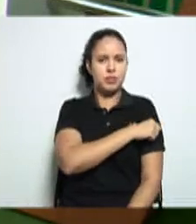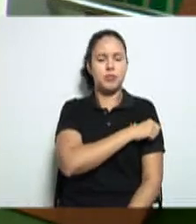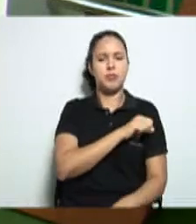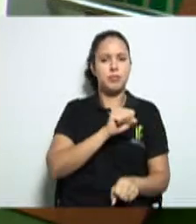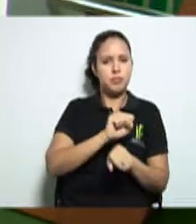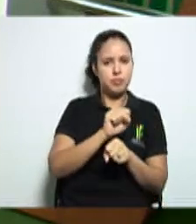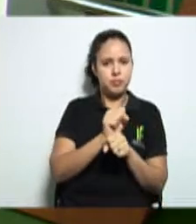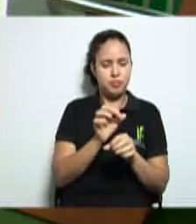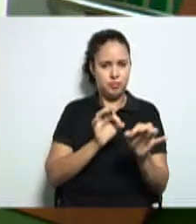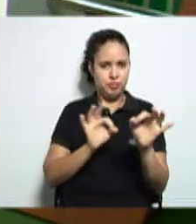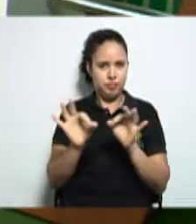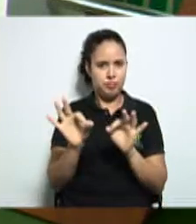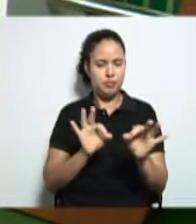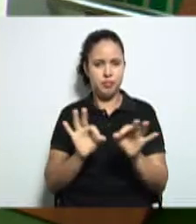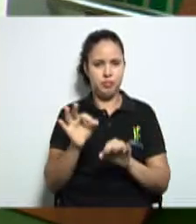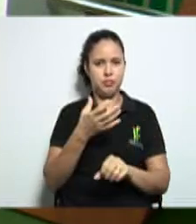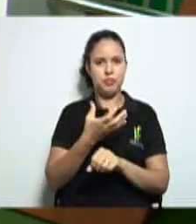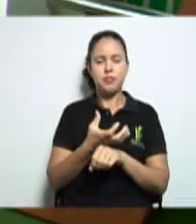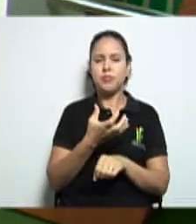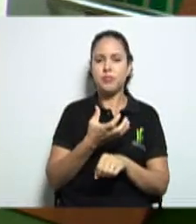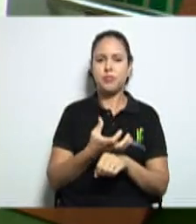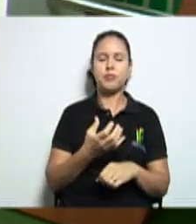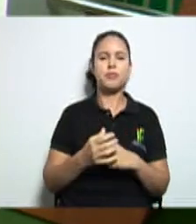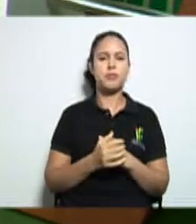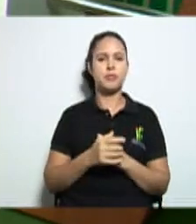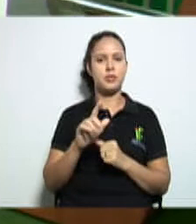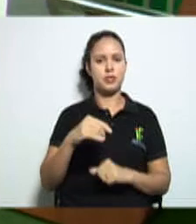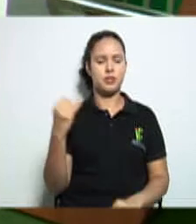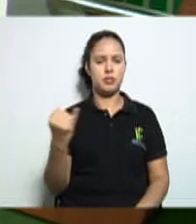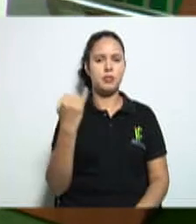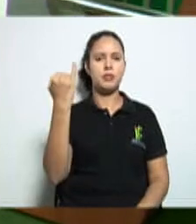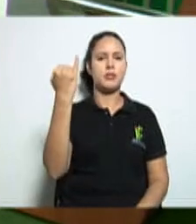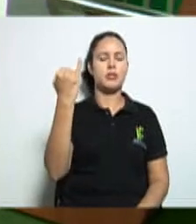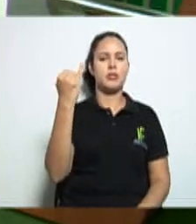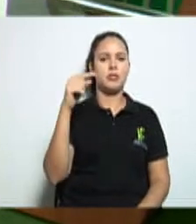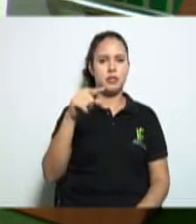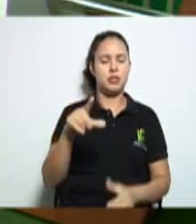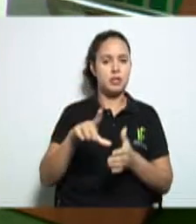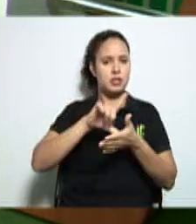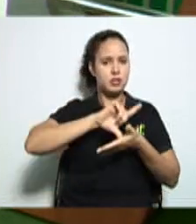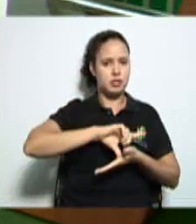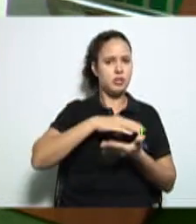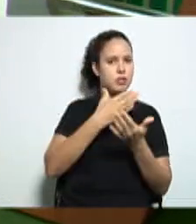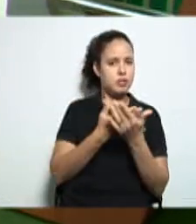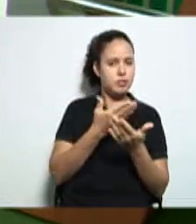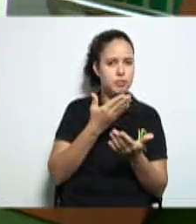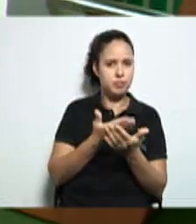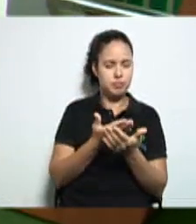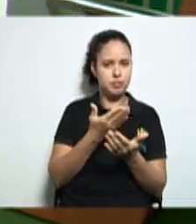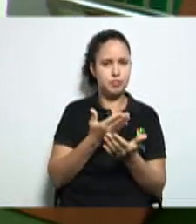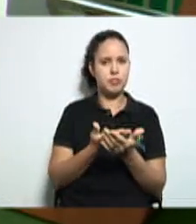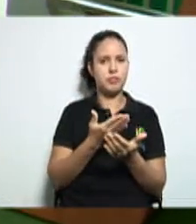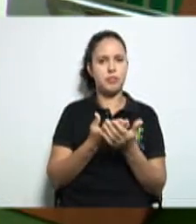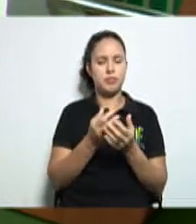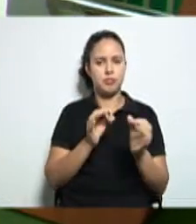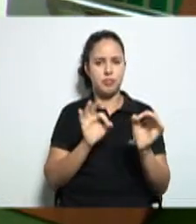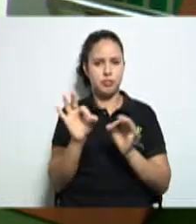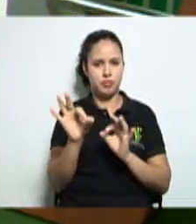planejamento de vocês em relação à disciplina. É muito importante que vocês antecipem, que vocês estudem, se